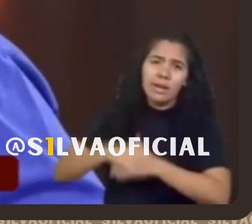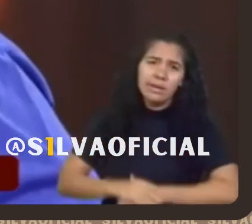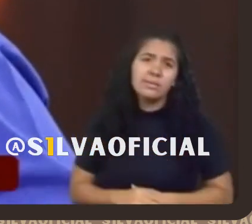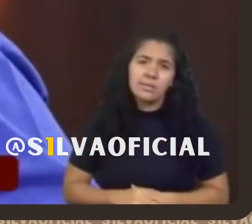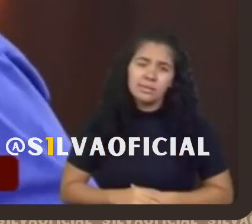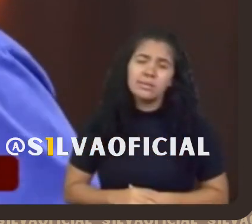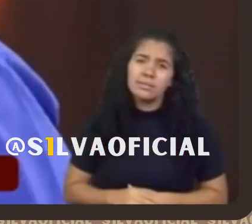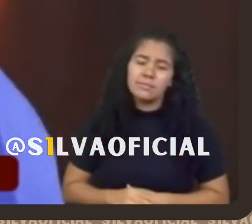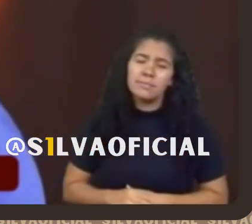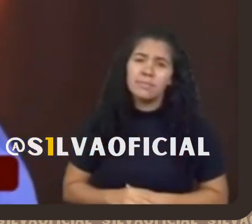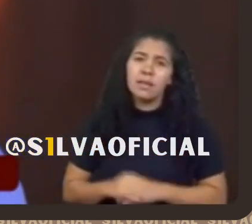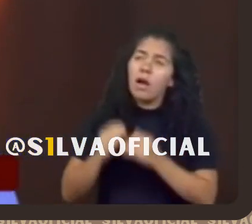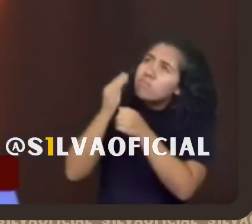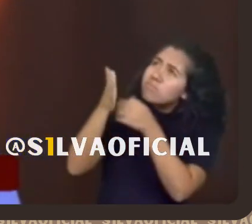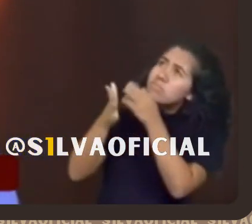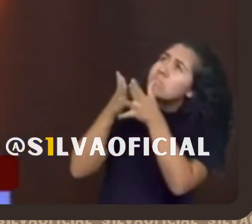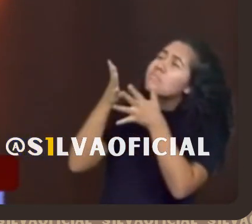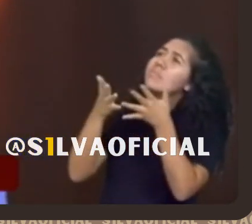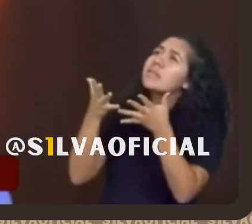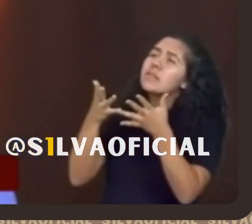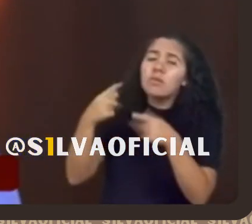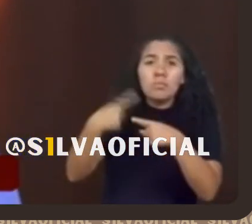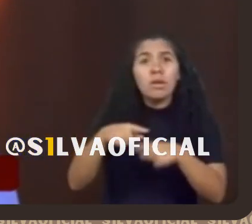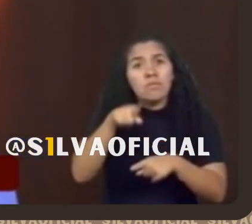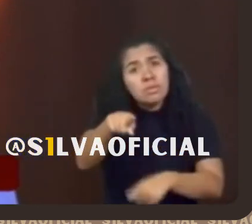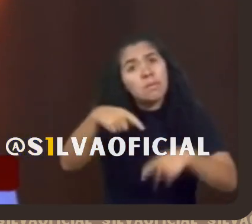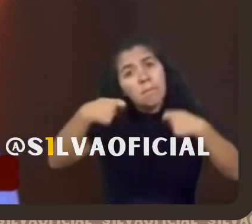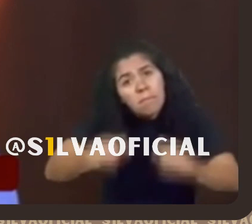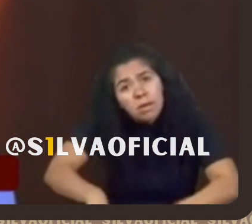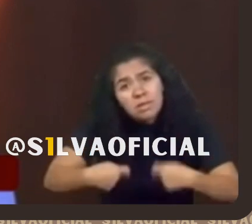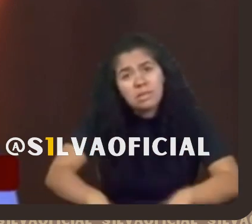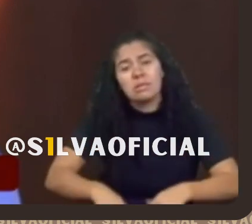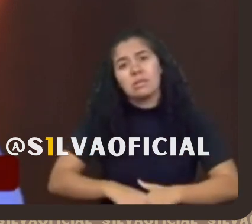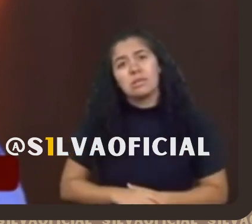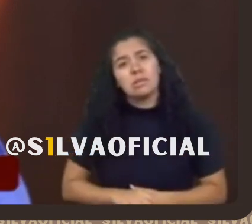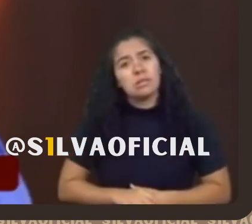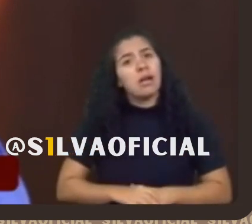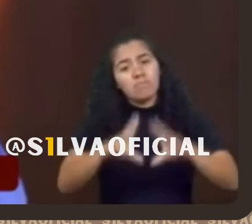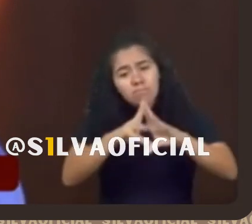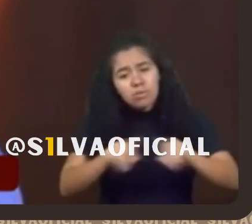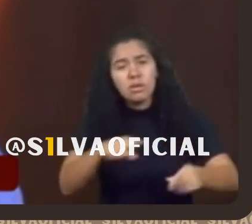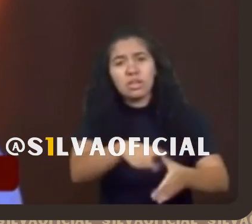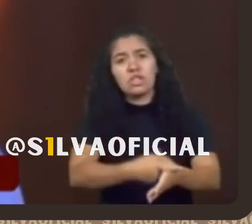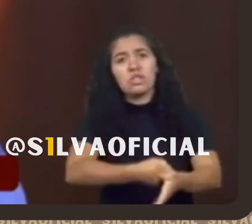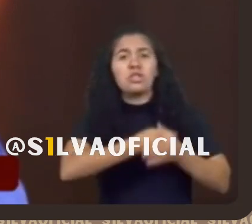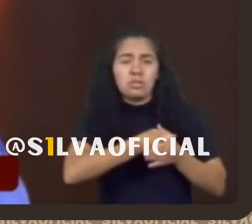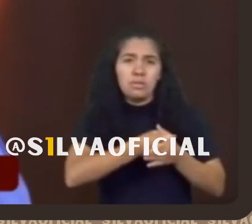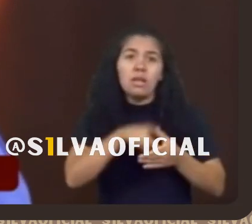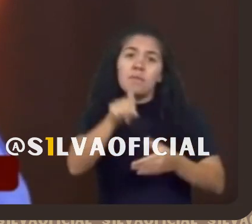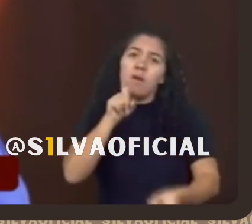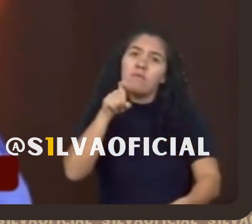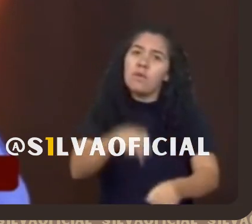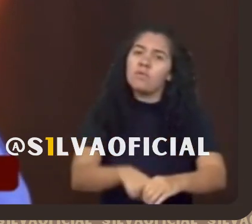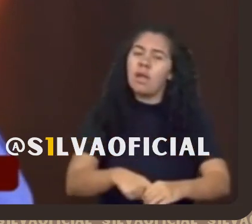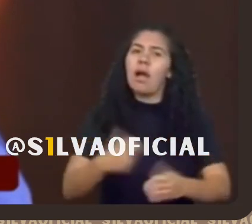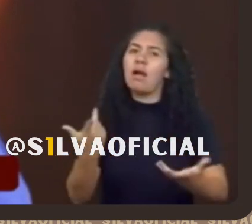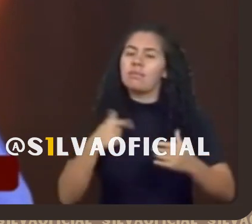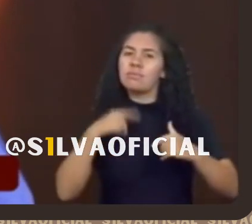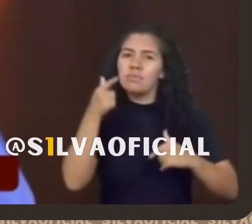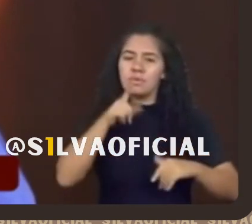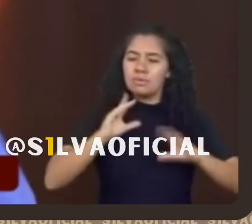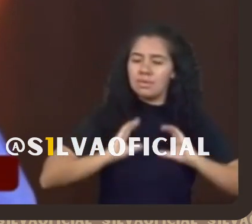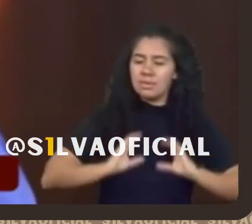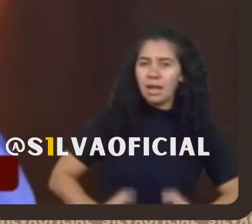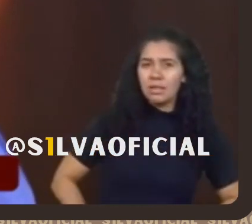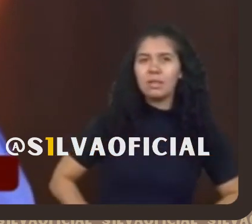sabe porque você precisa você precisa quear suaa para você votar a ser cidadão brasileiro respeitar de andar de